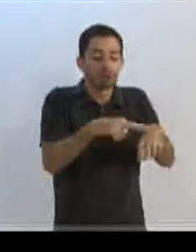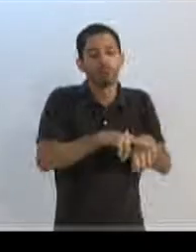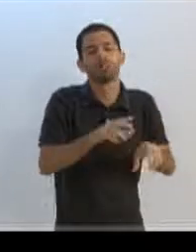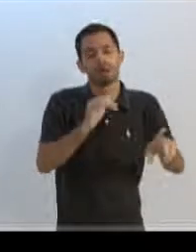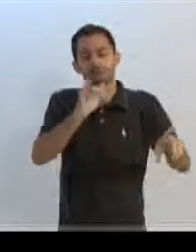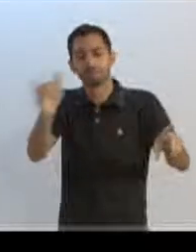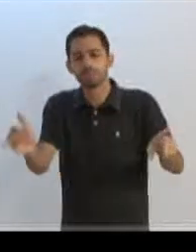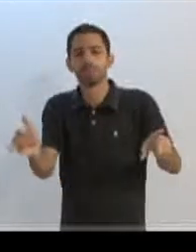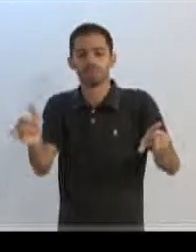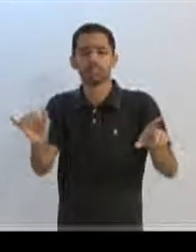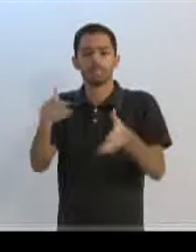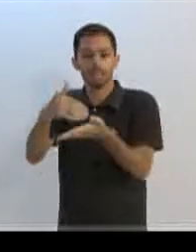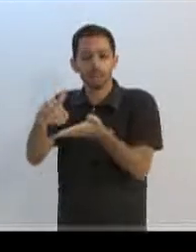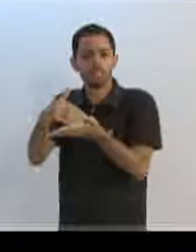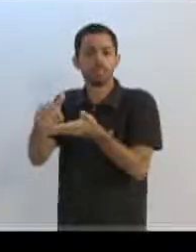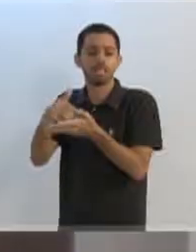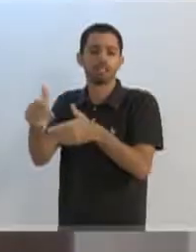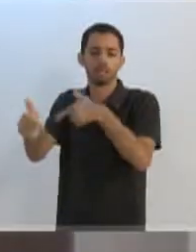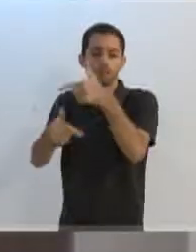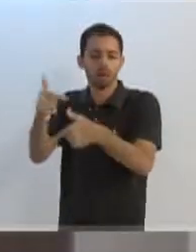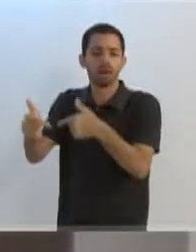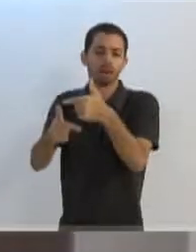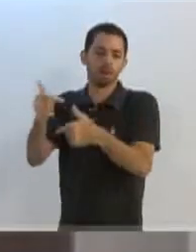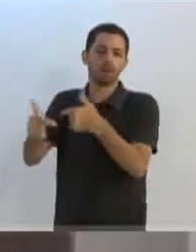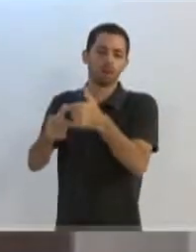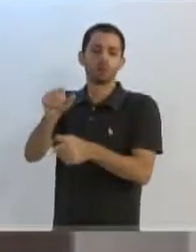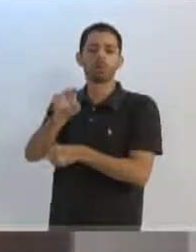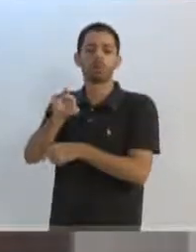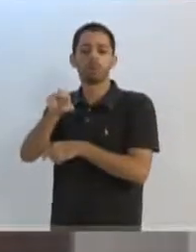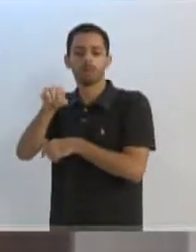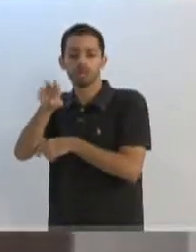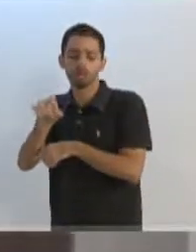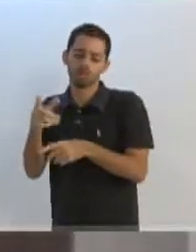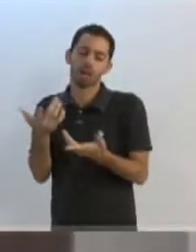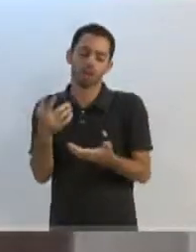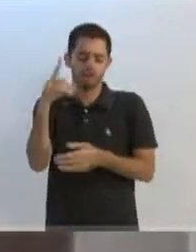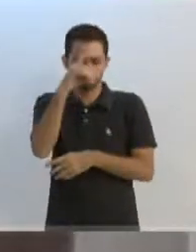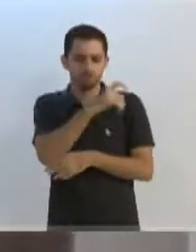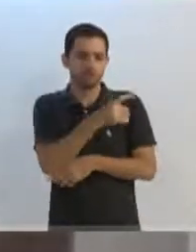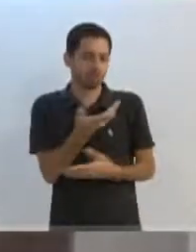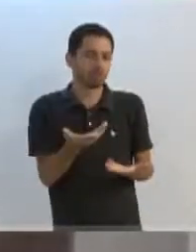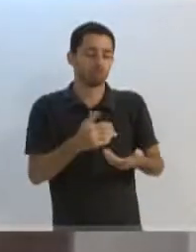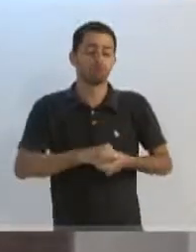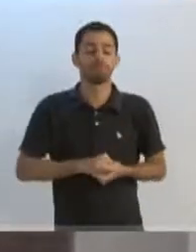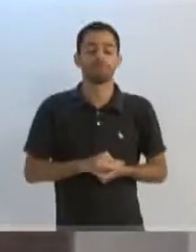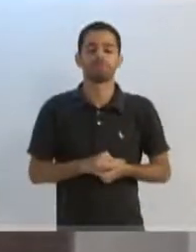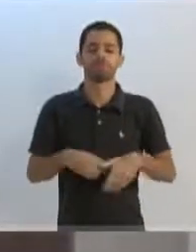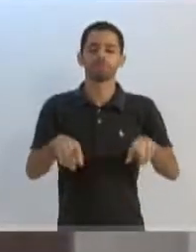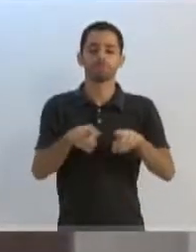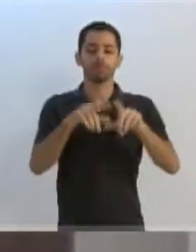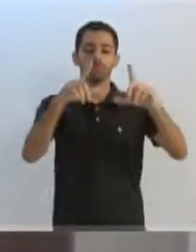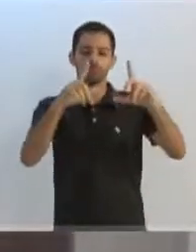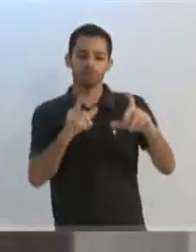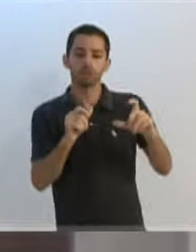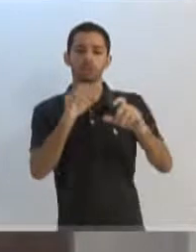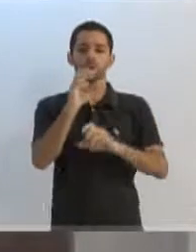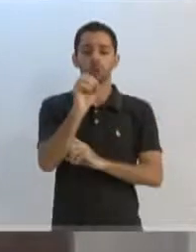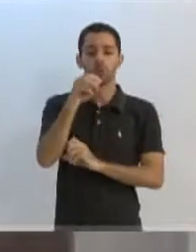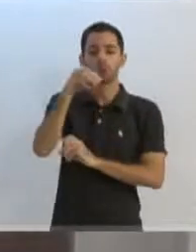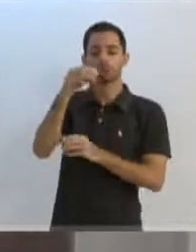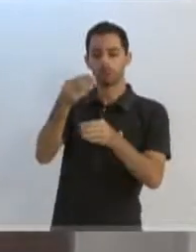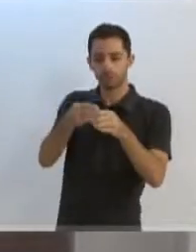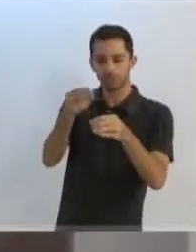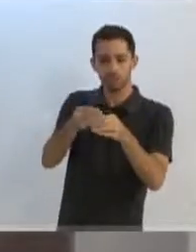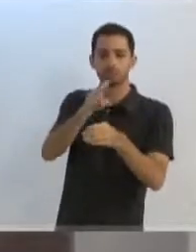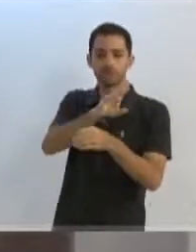a secretaria de serviços urbanos lá no final da rua hermann kratz está bem complicada situação ali com a foto da página município de blumenau